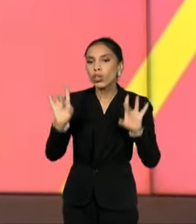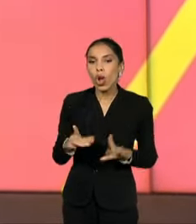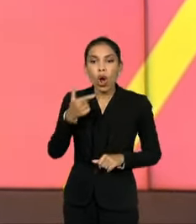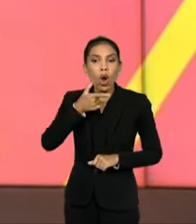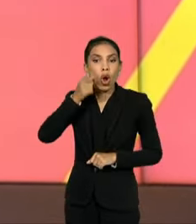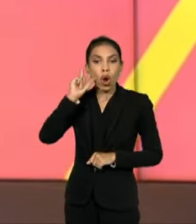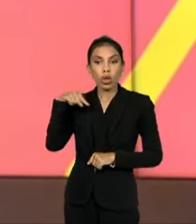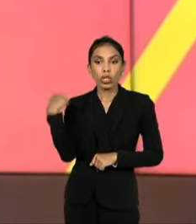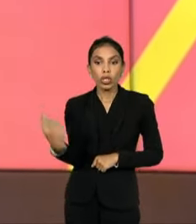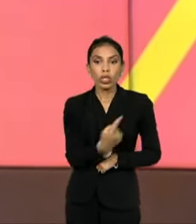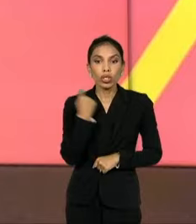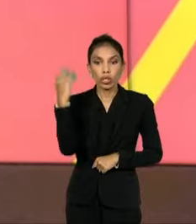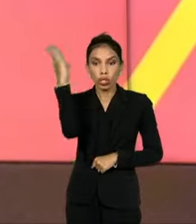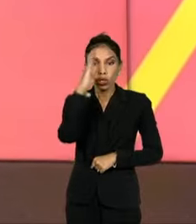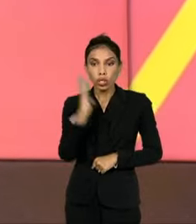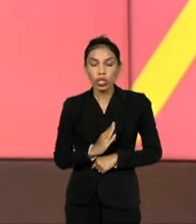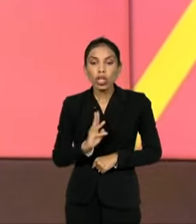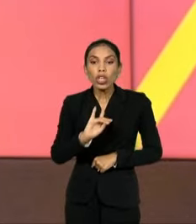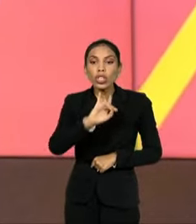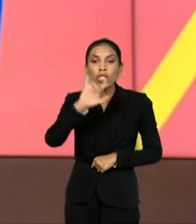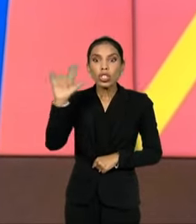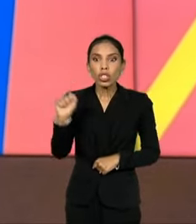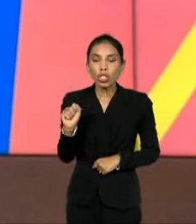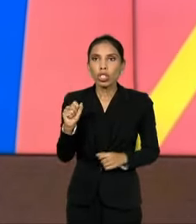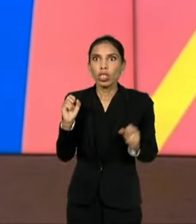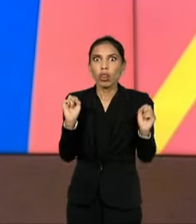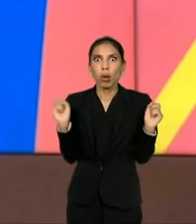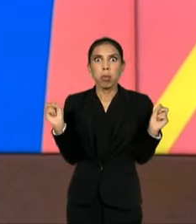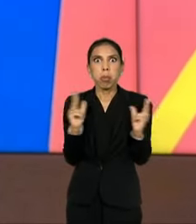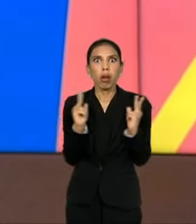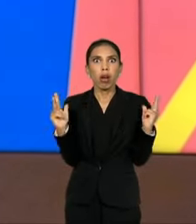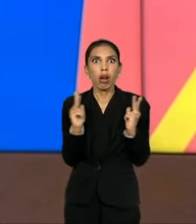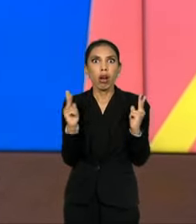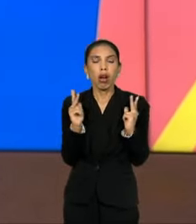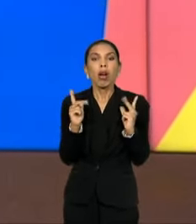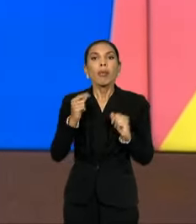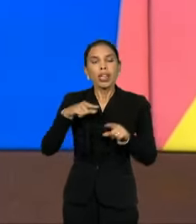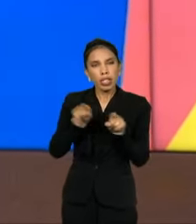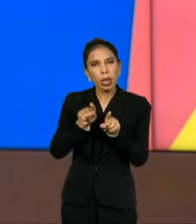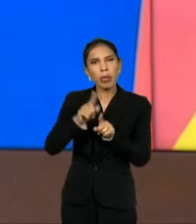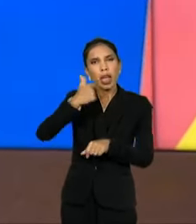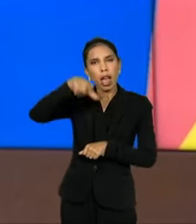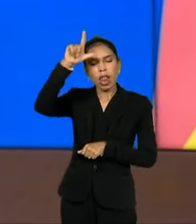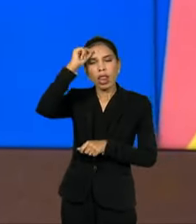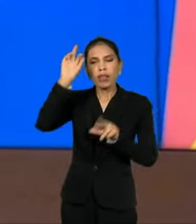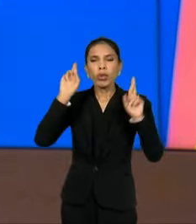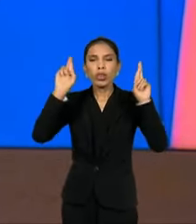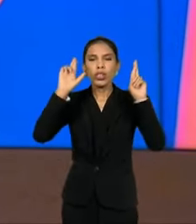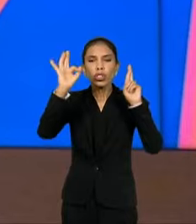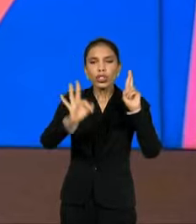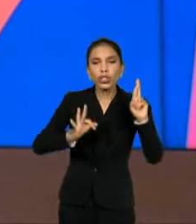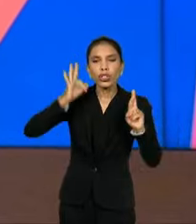ontem nós, brasileiros, vivemos um dia de perplexidade, de alívio e também de esperança.